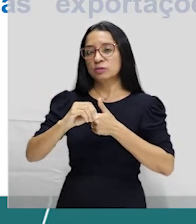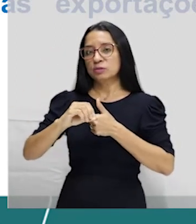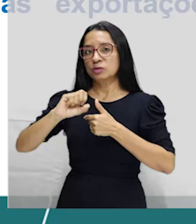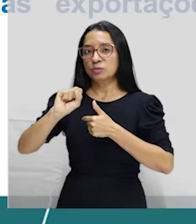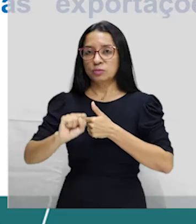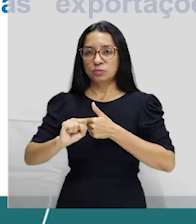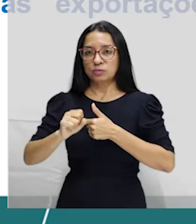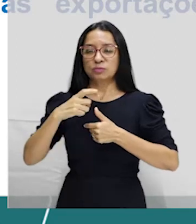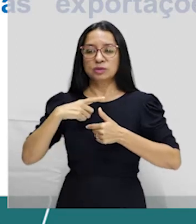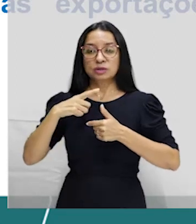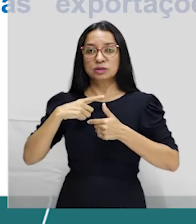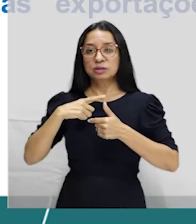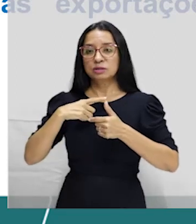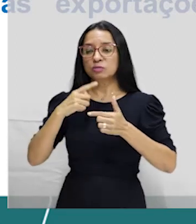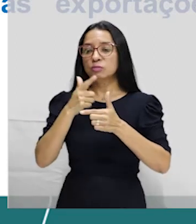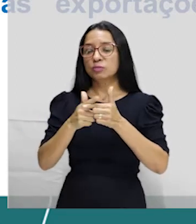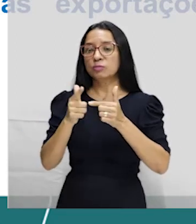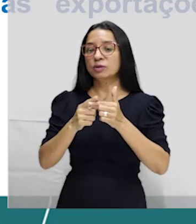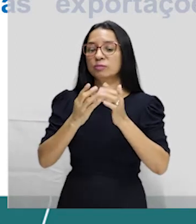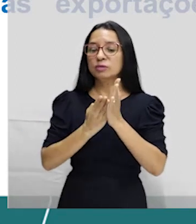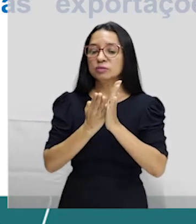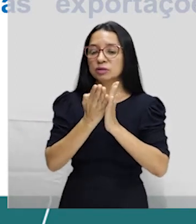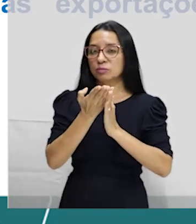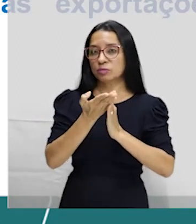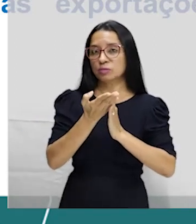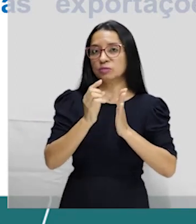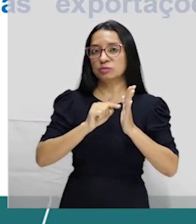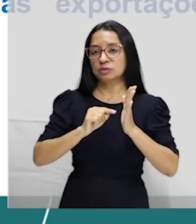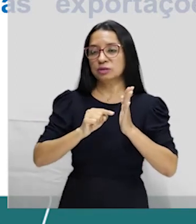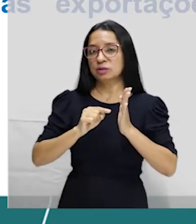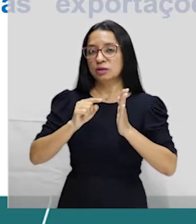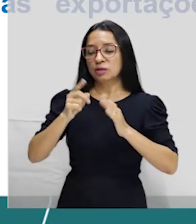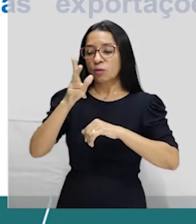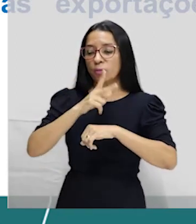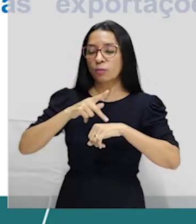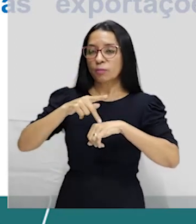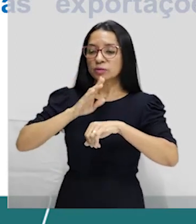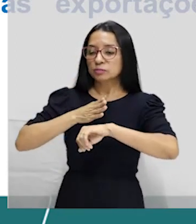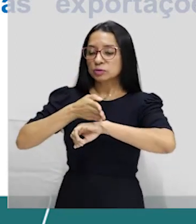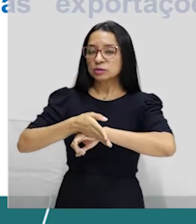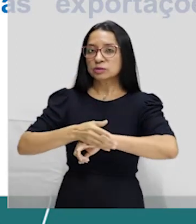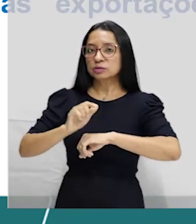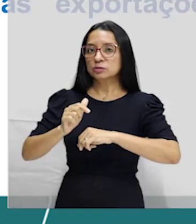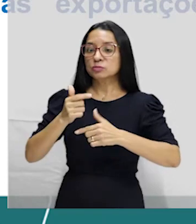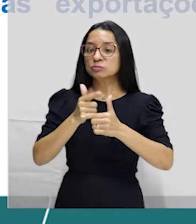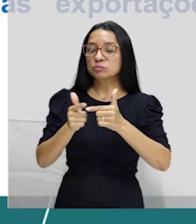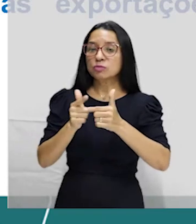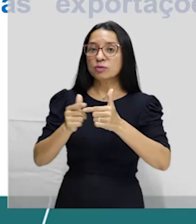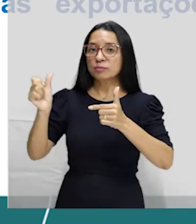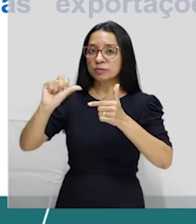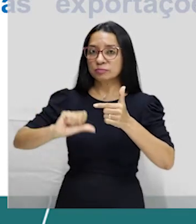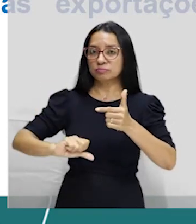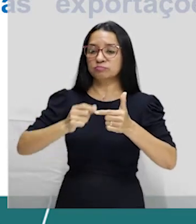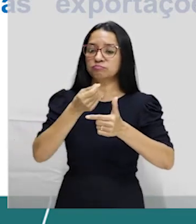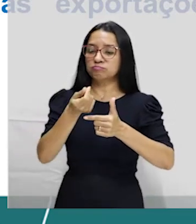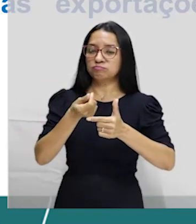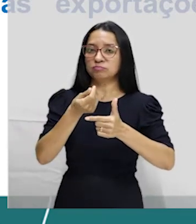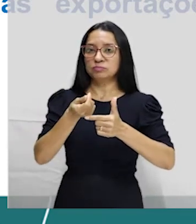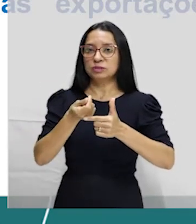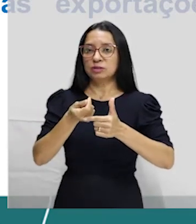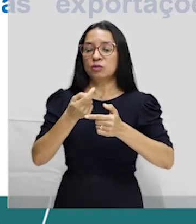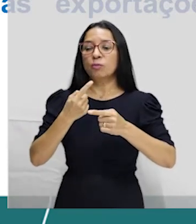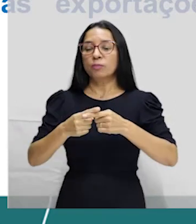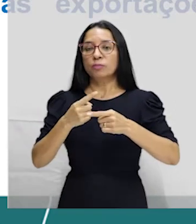problema da bolsa, né, da especulação, e nós temos aí esse país entrando em crise, e o mundo todo vai sentir. Por quê? Principalmente porque os Estados Unidos